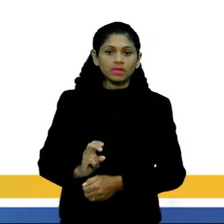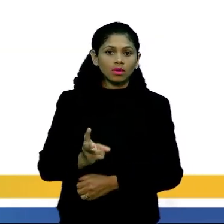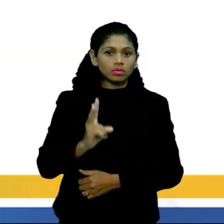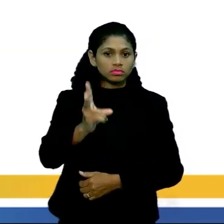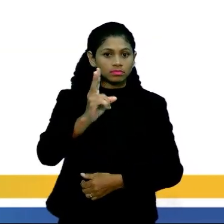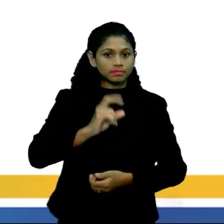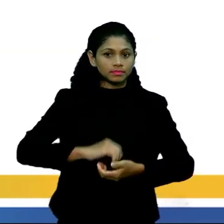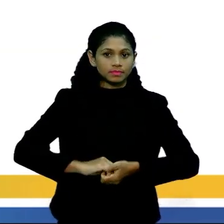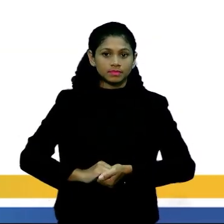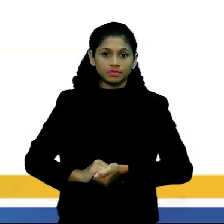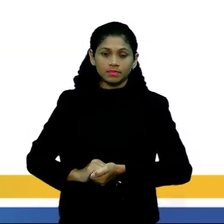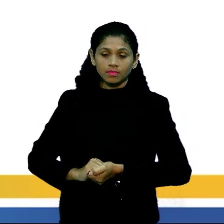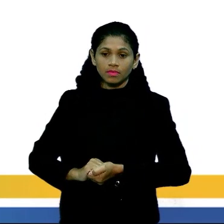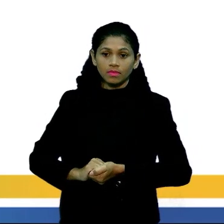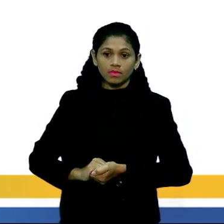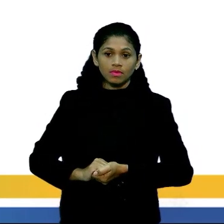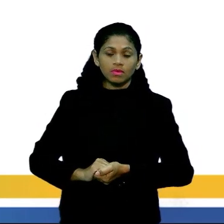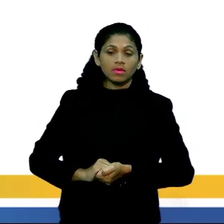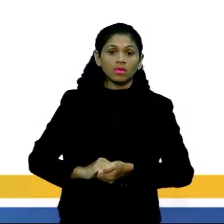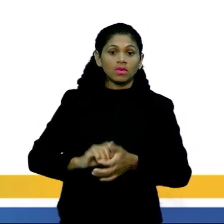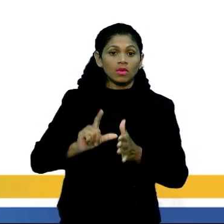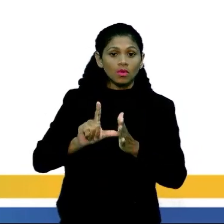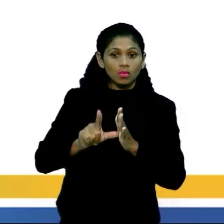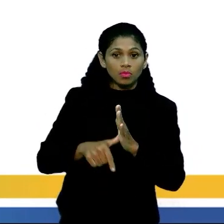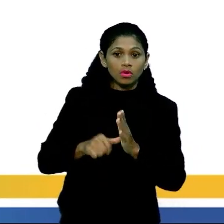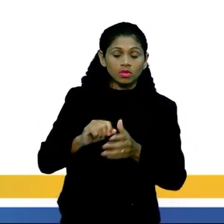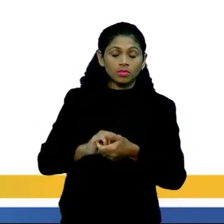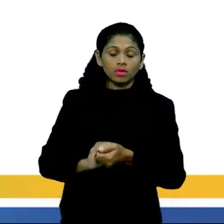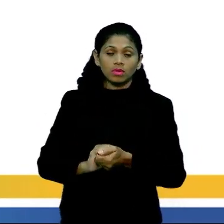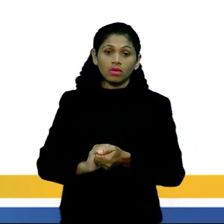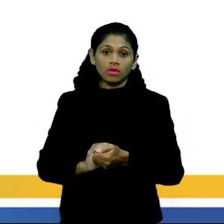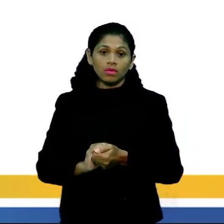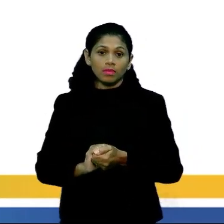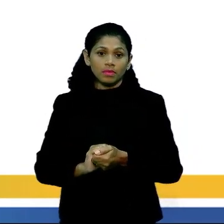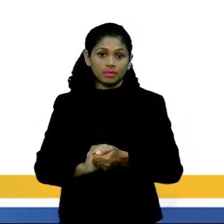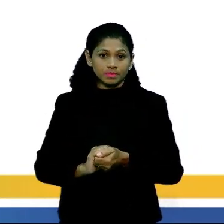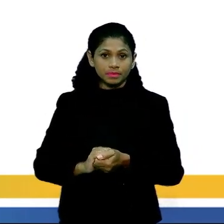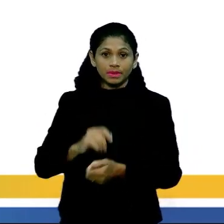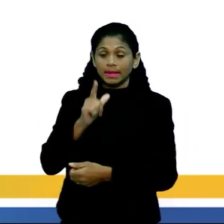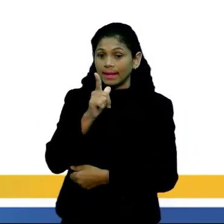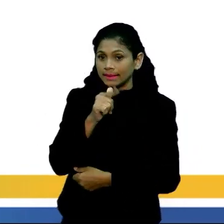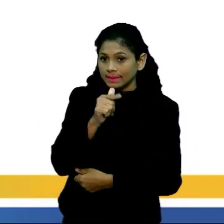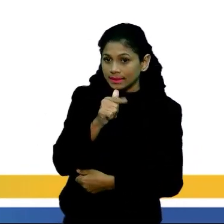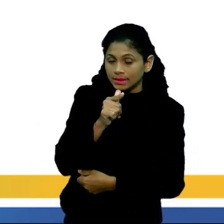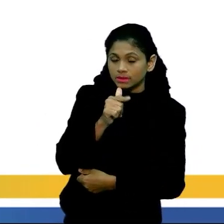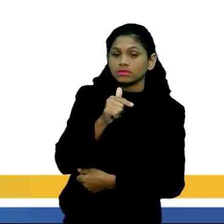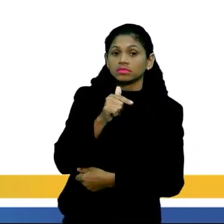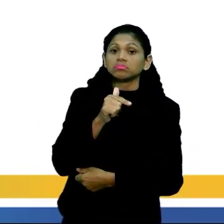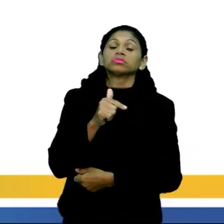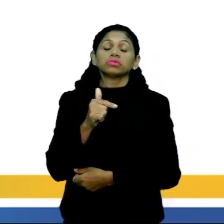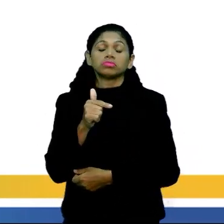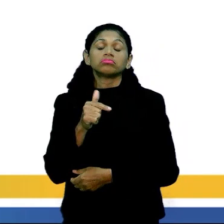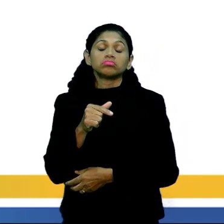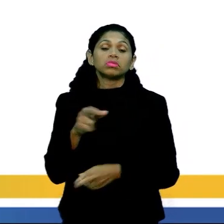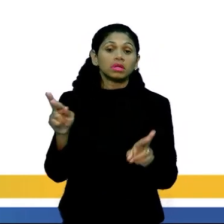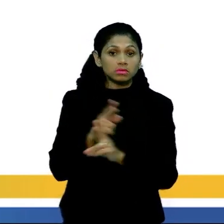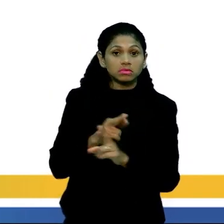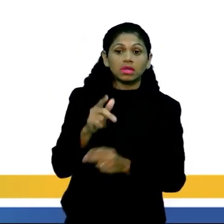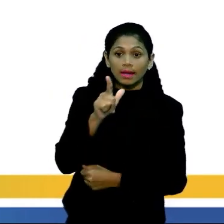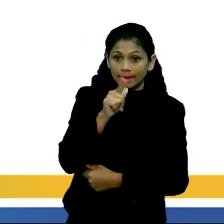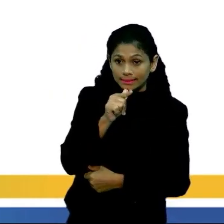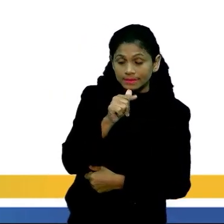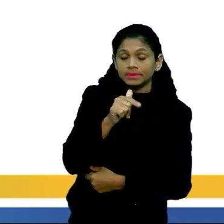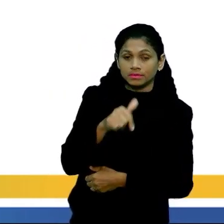método. O próximo método de separação dessas misturas é a decantação de líquidos líquidos. Nesse processo, há